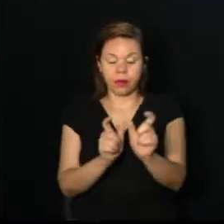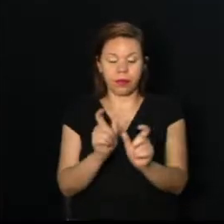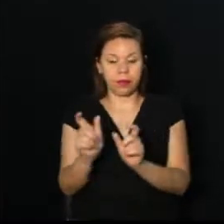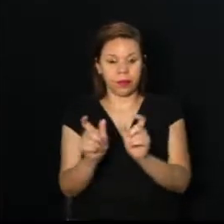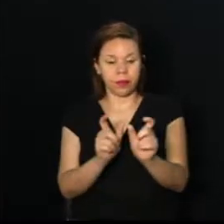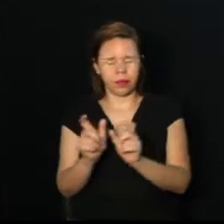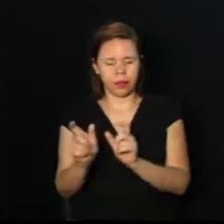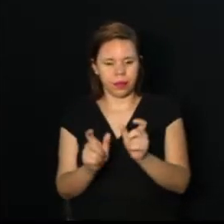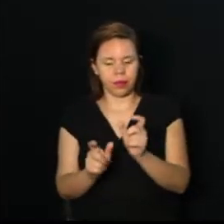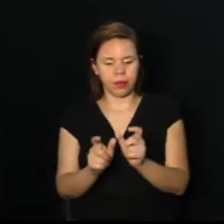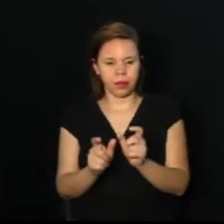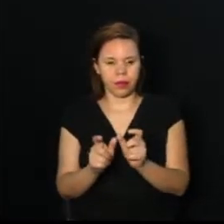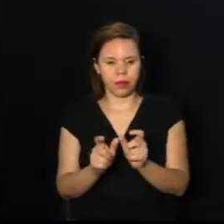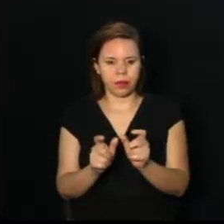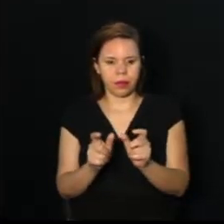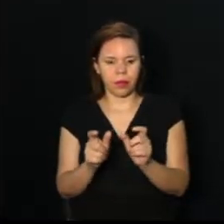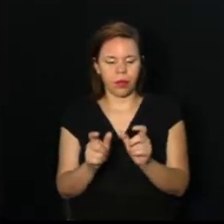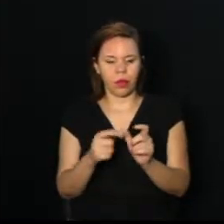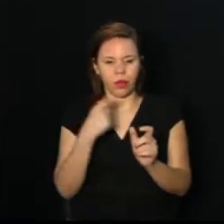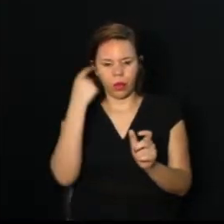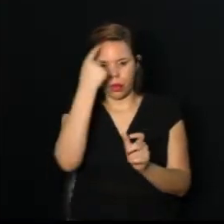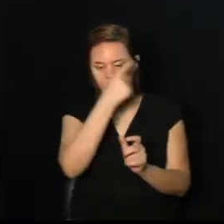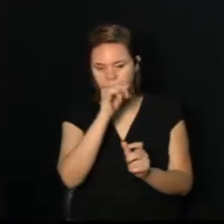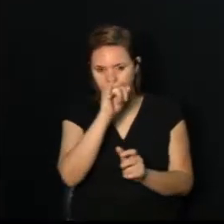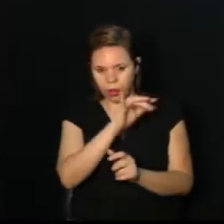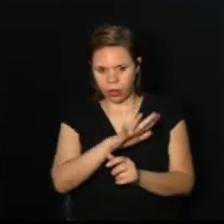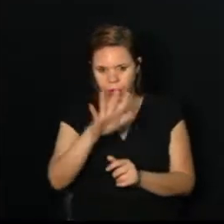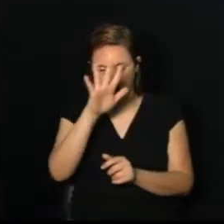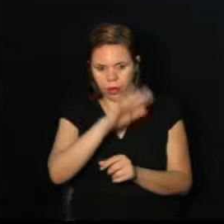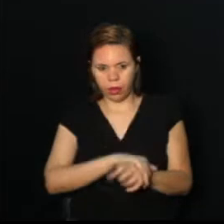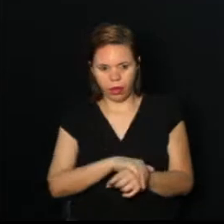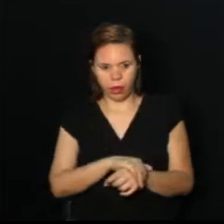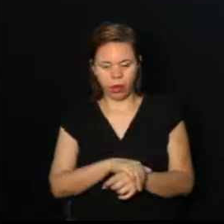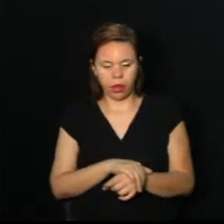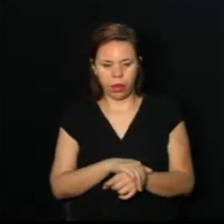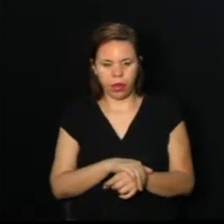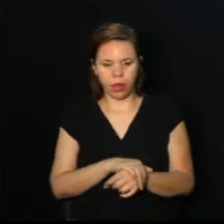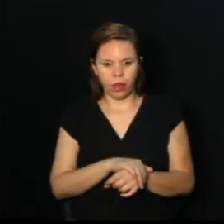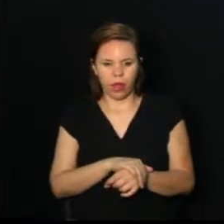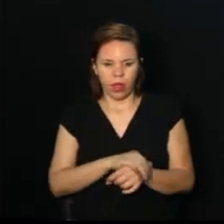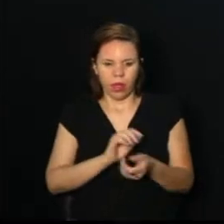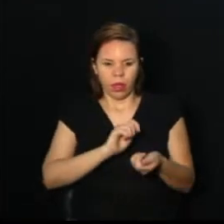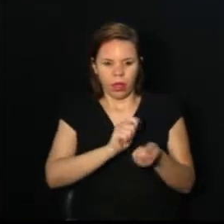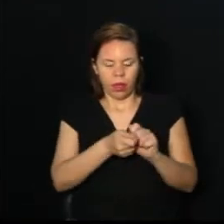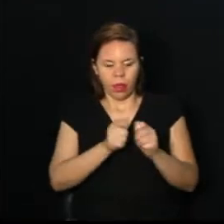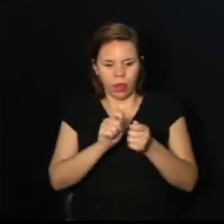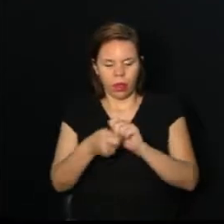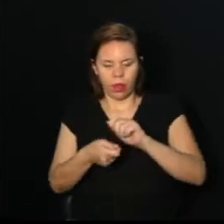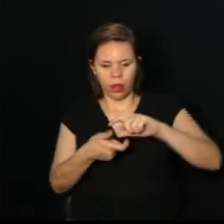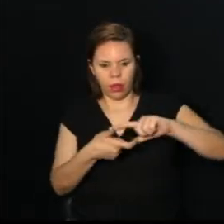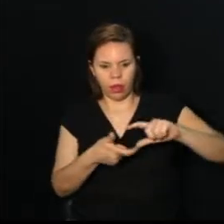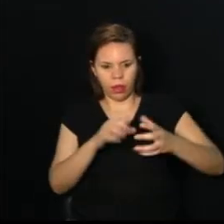olhando faces, olhando imagens ou formas geográficas.